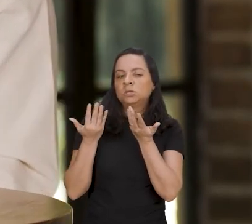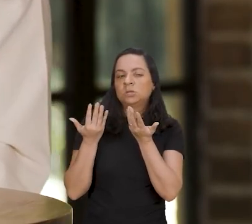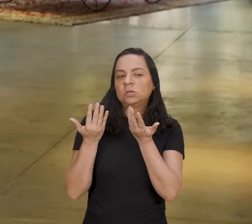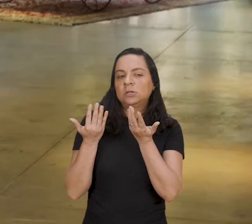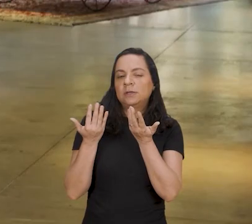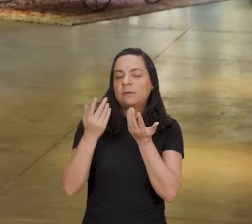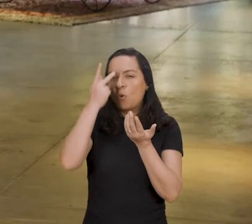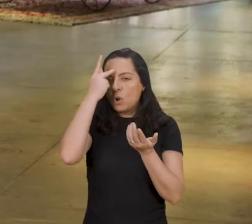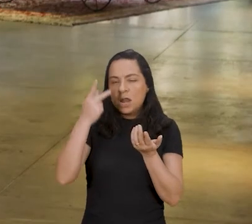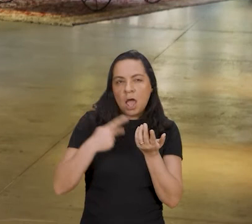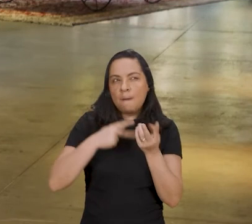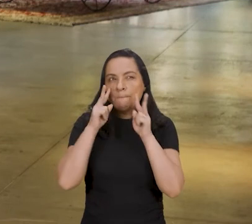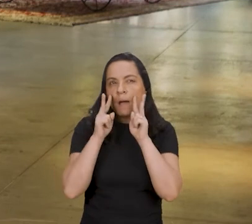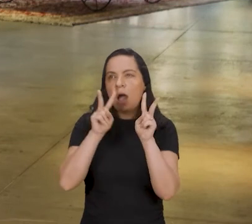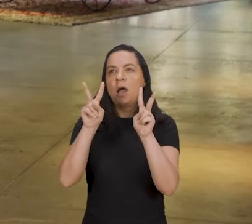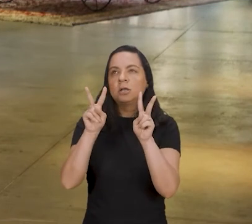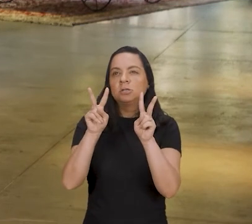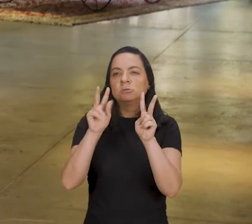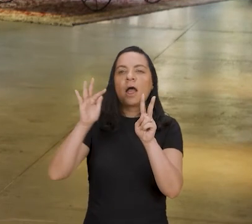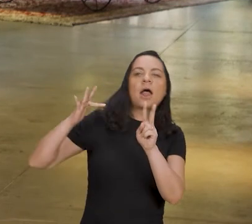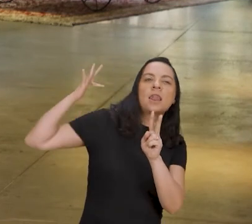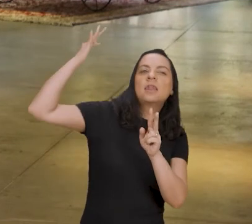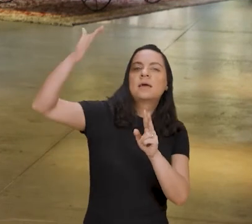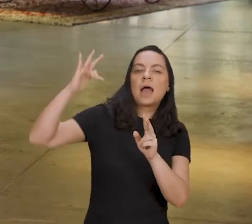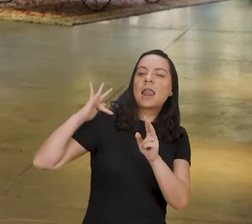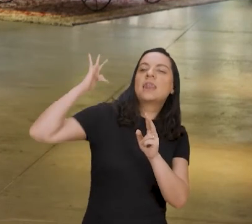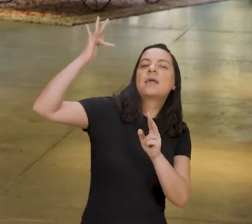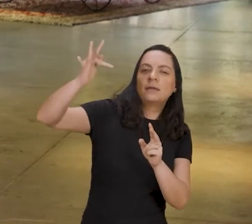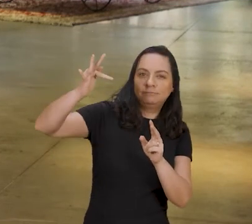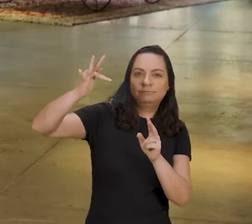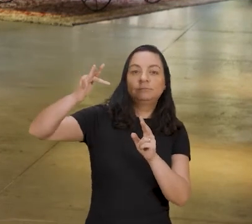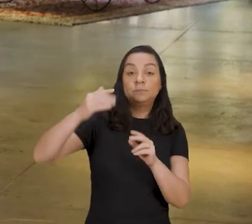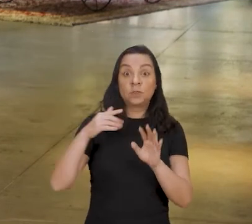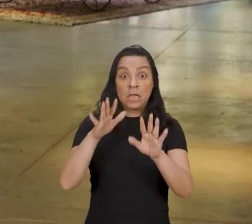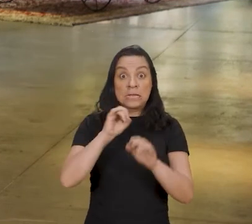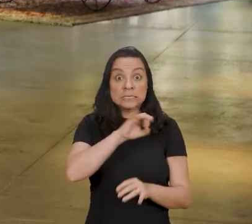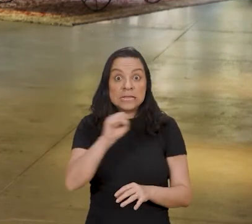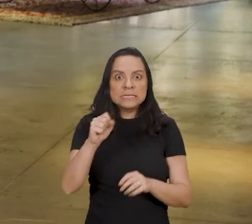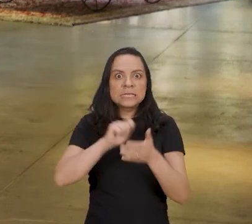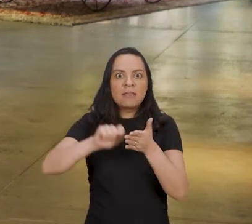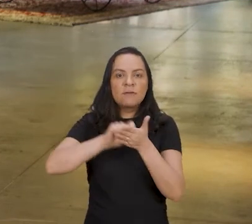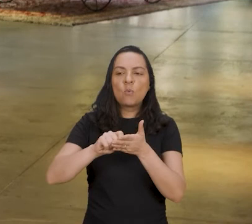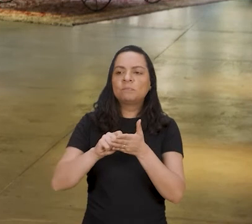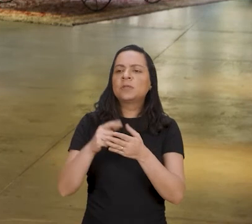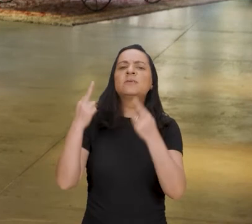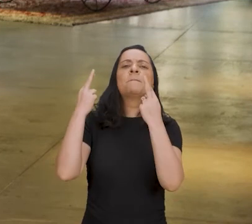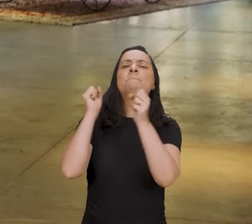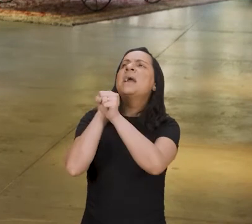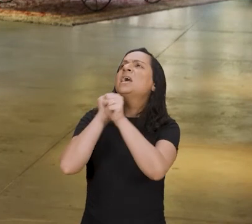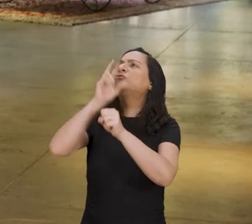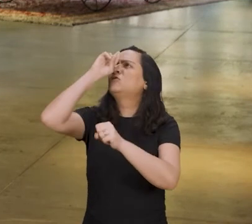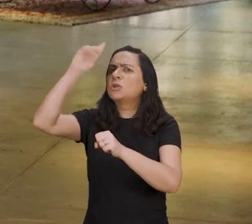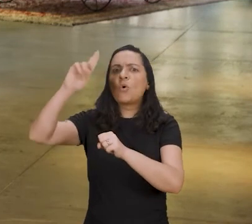fazer. É isso que nós temos que fazer. Olhem só o que Isaías escreveu. Aqueles que esperam no Senhor renovam as suas